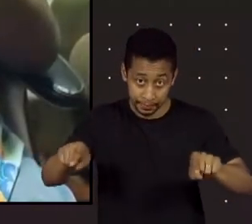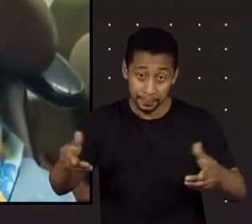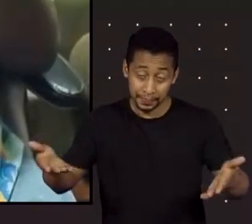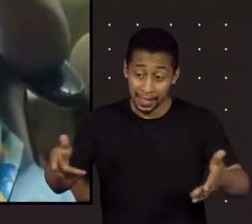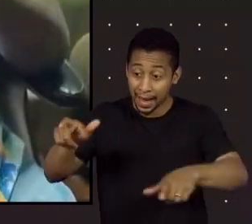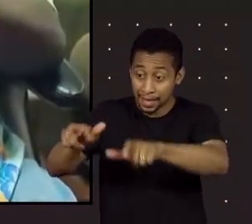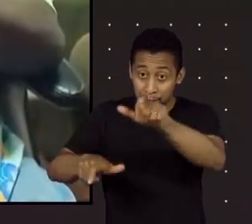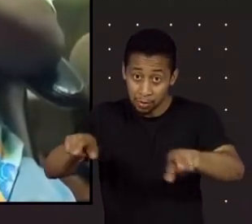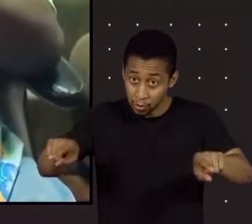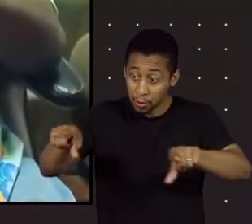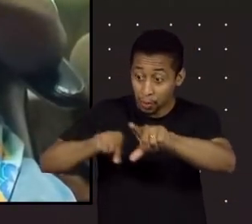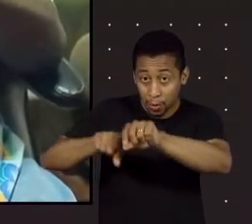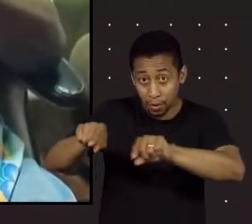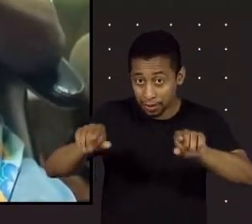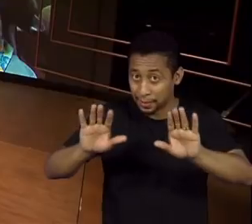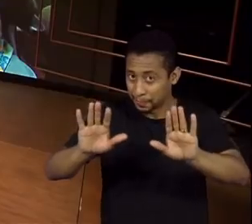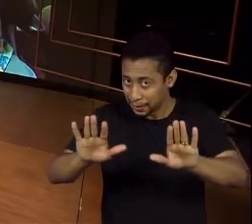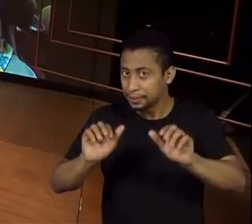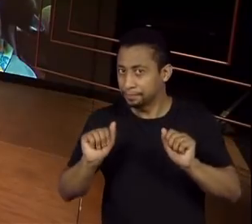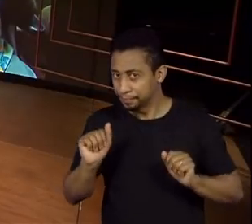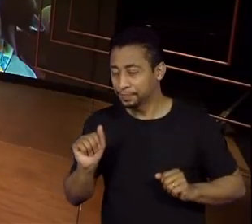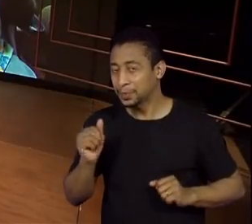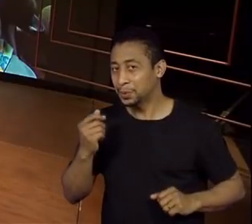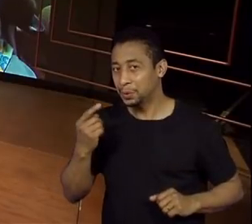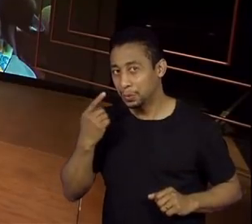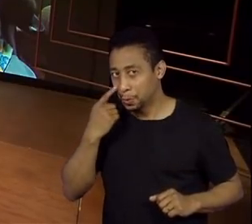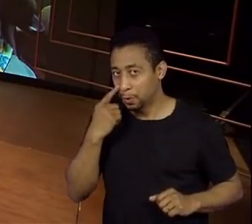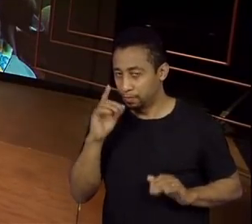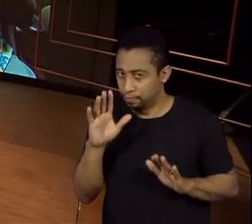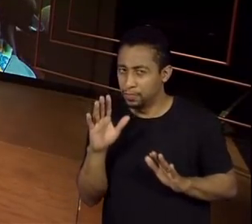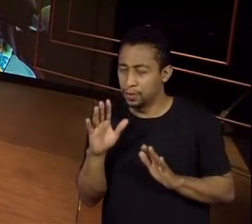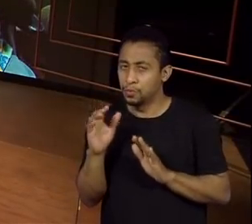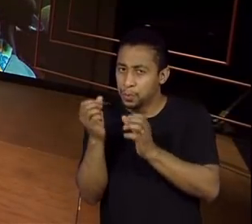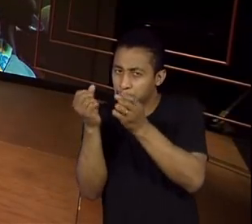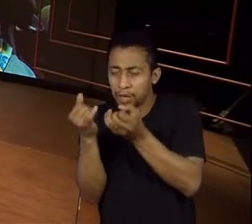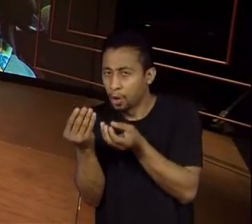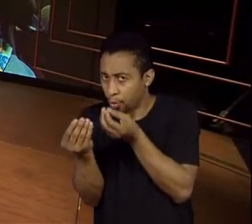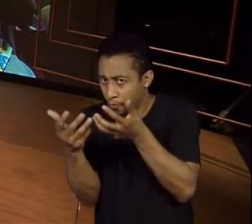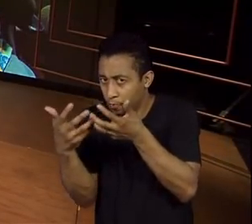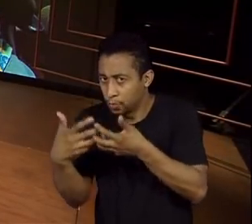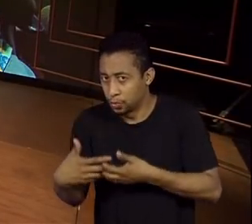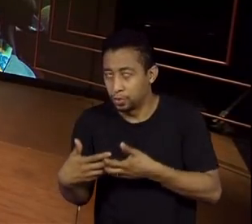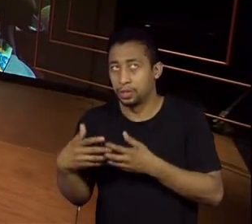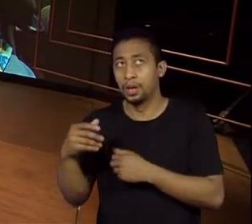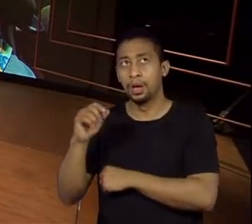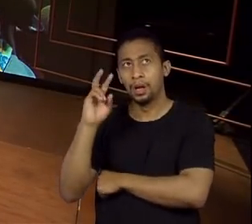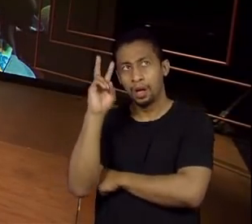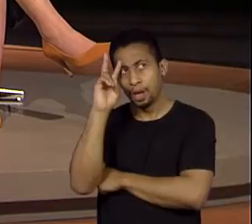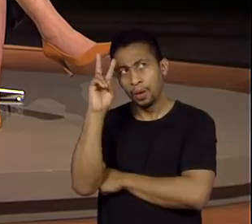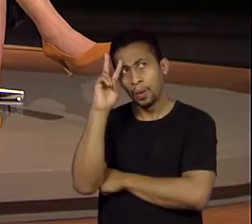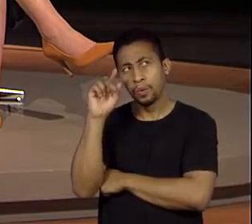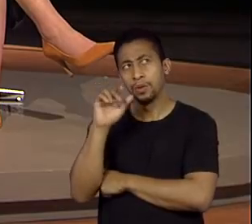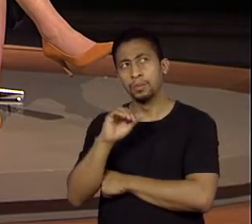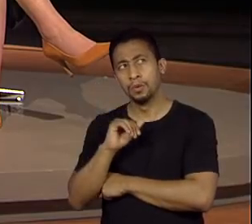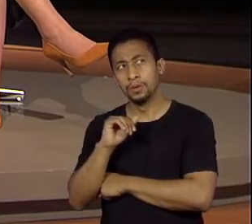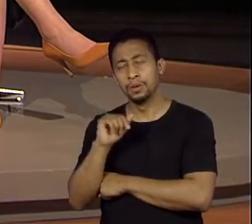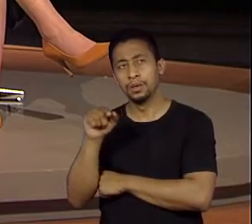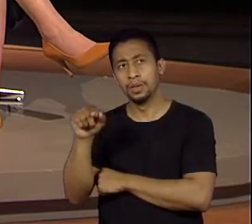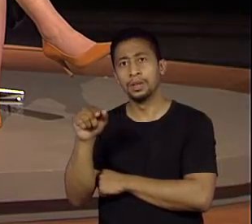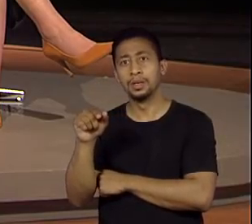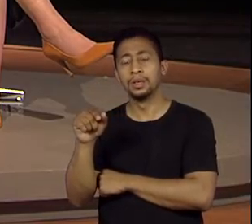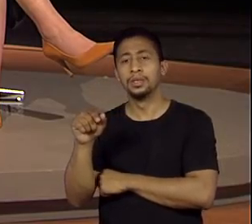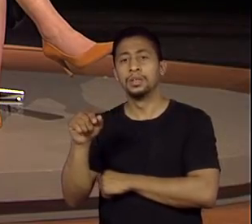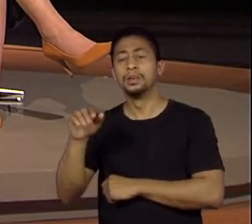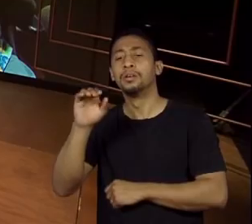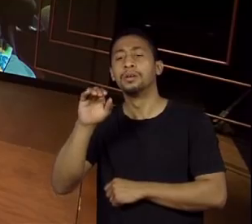Um detalhe, né, nessa narrativa é que eu lembro que ele falou assim, mostra os